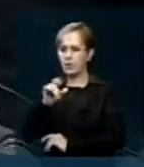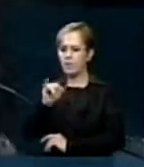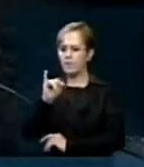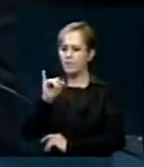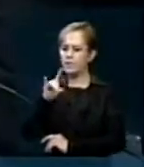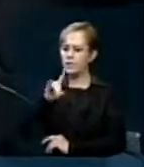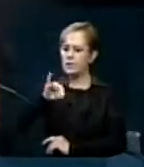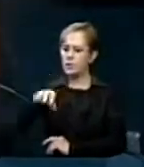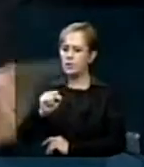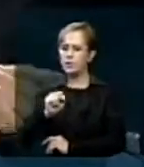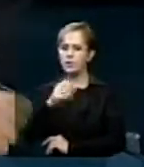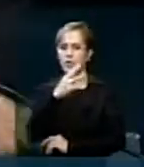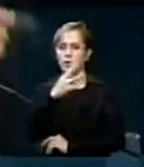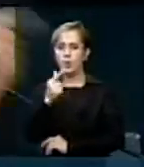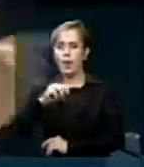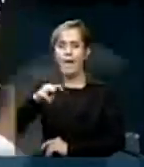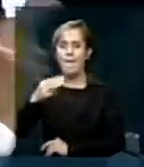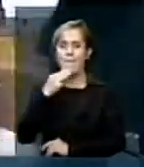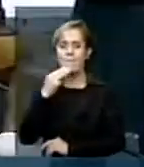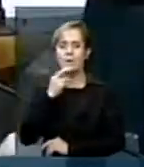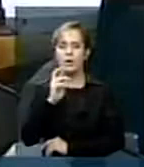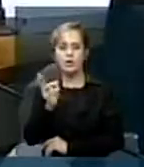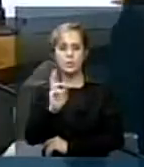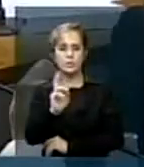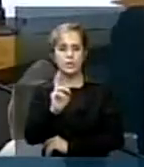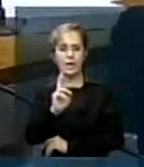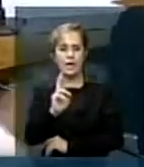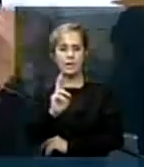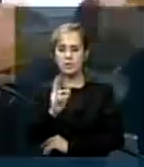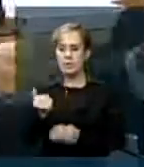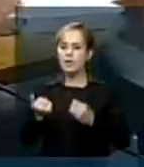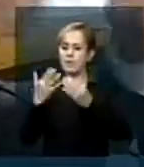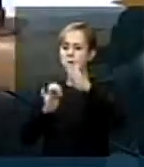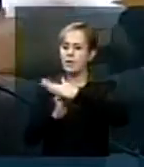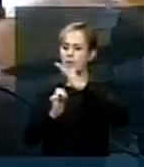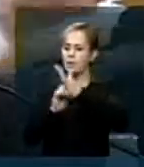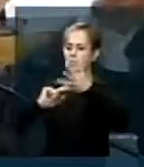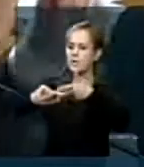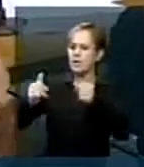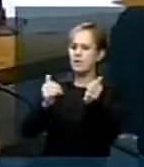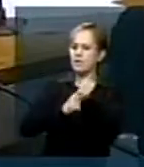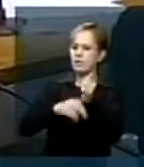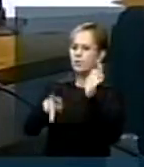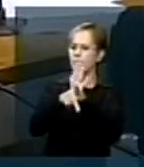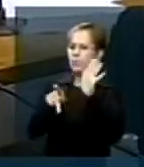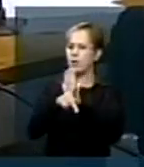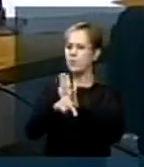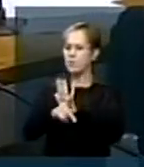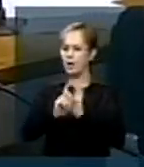milhões de reais nas mãos de empresas laranjas, comandadas pelo senhor Cachoeira.